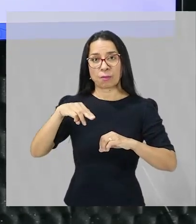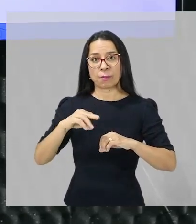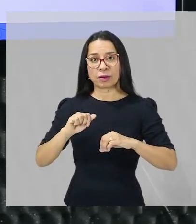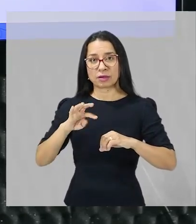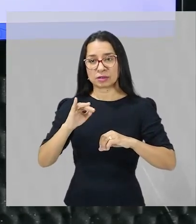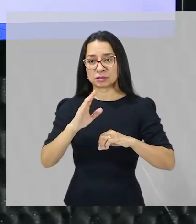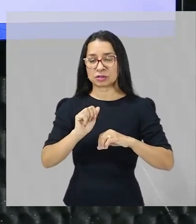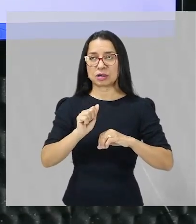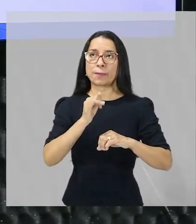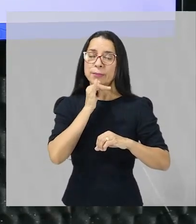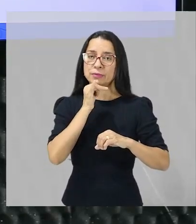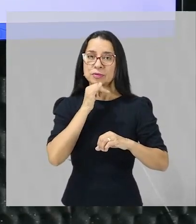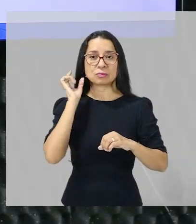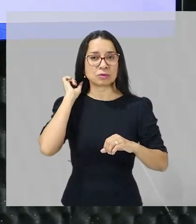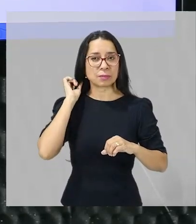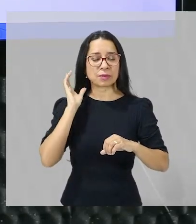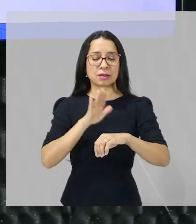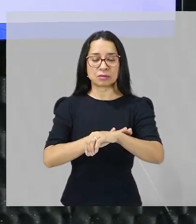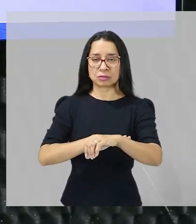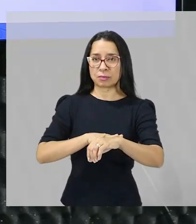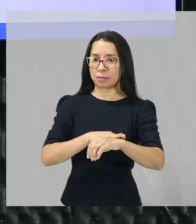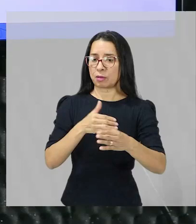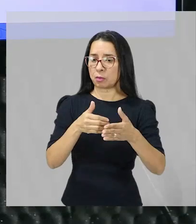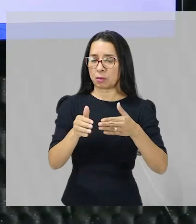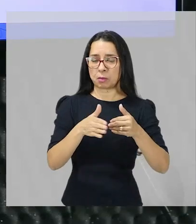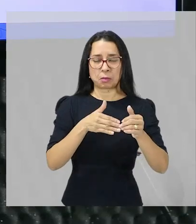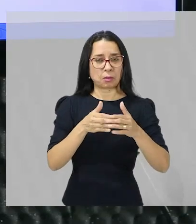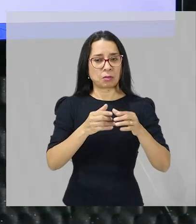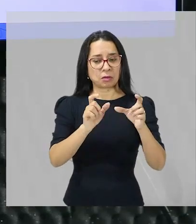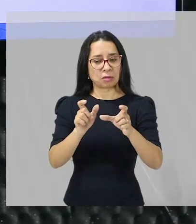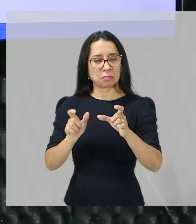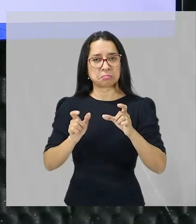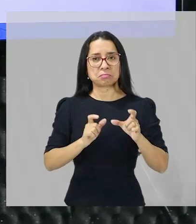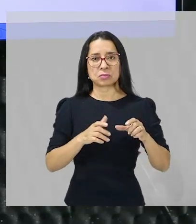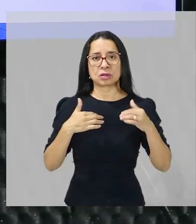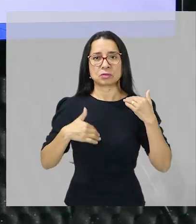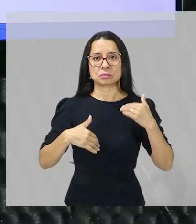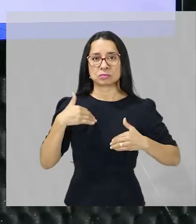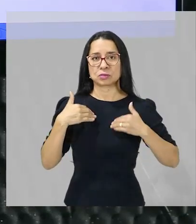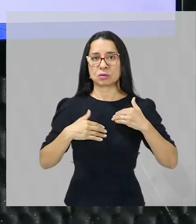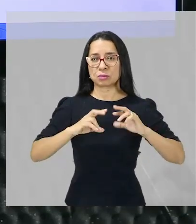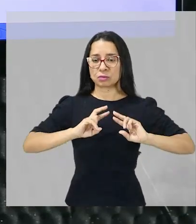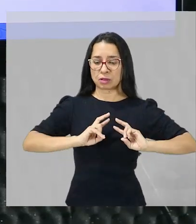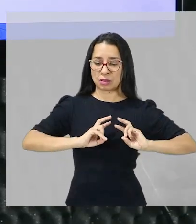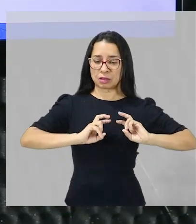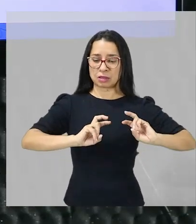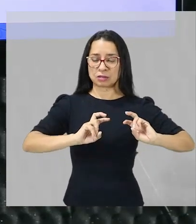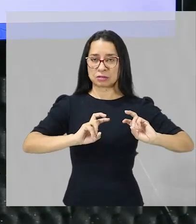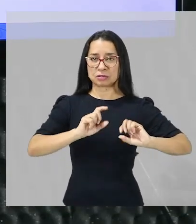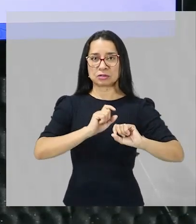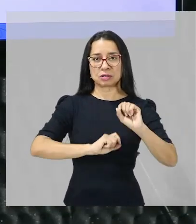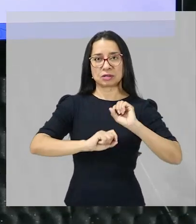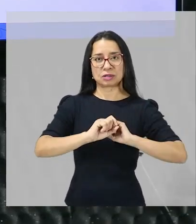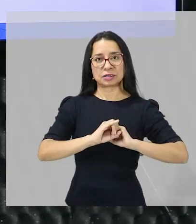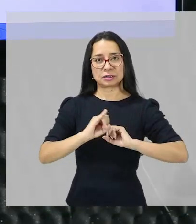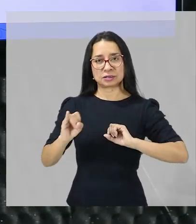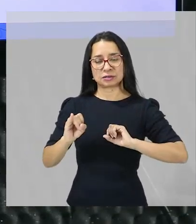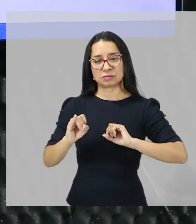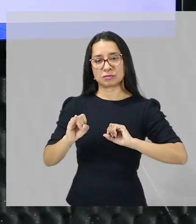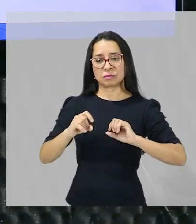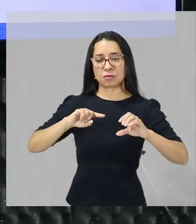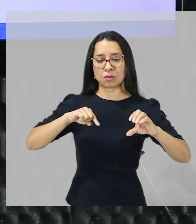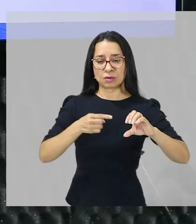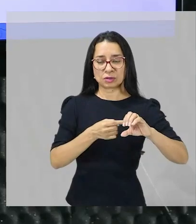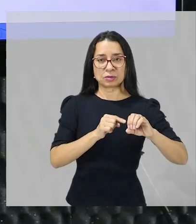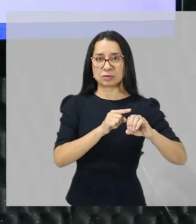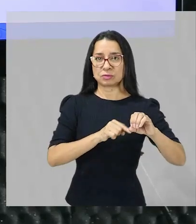nossa pele, qualquer parte do nosso corpo que você retirar uma célula, essa célula, se ela não for um espermatozoide